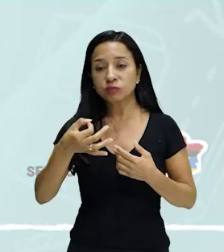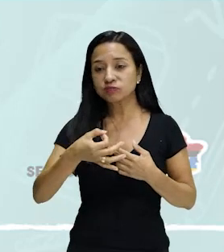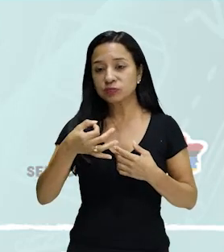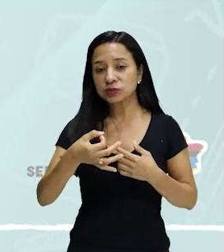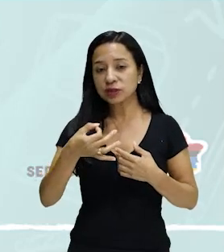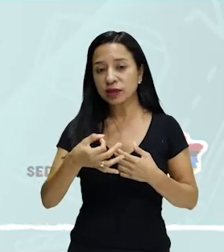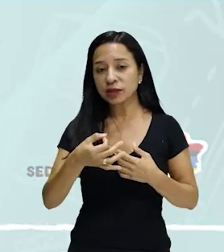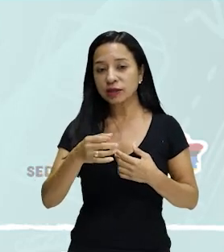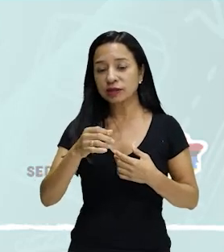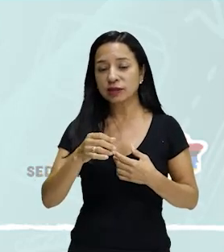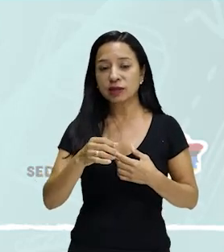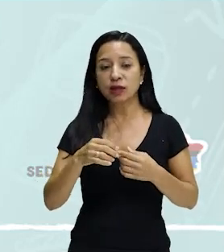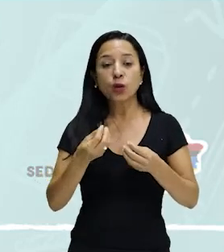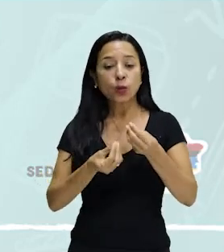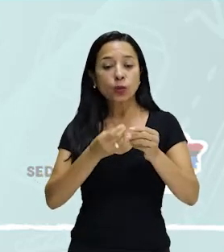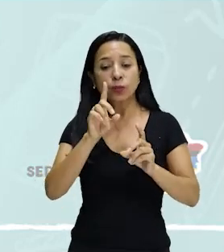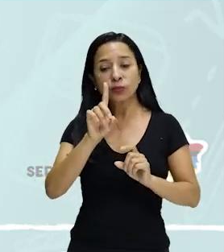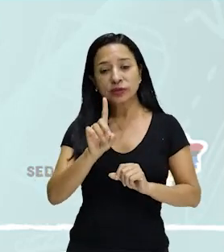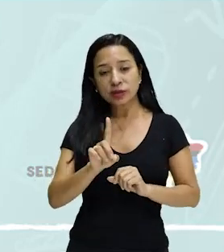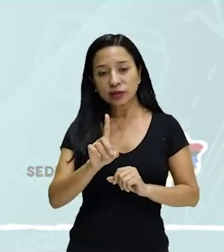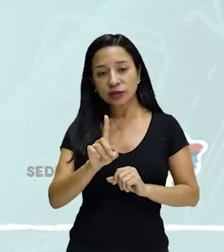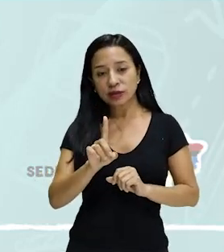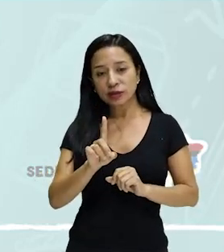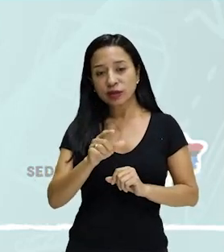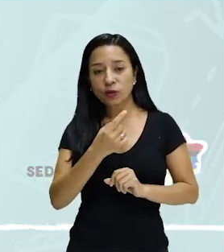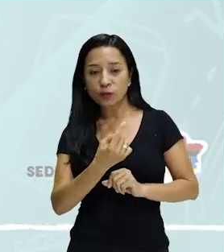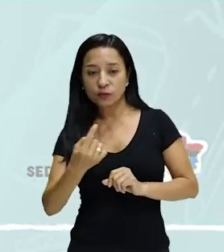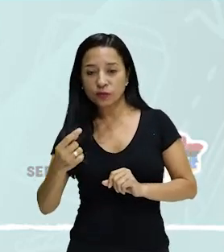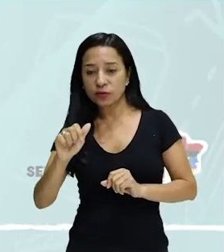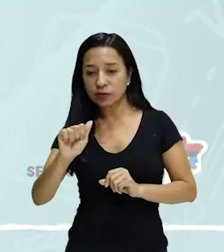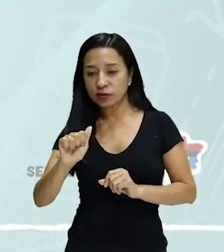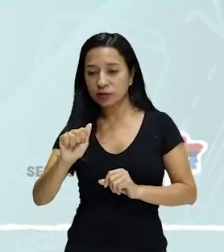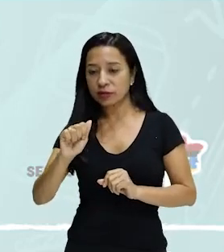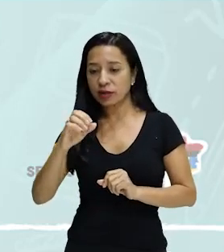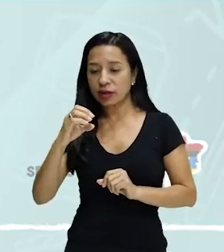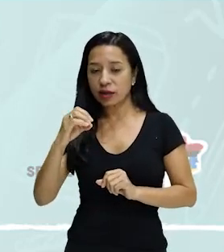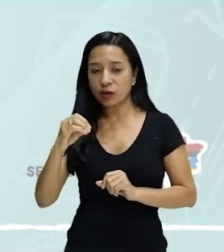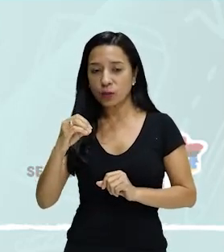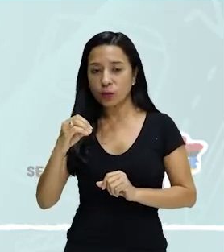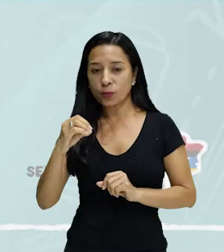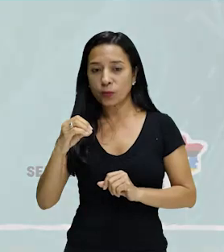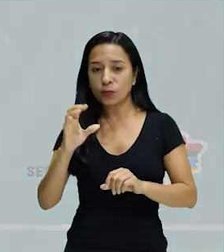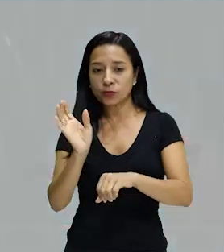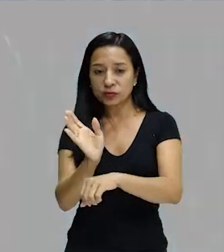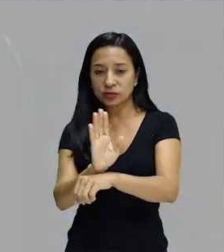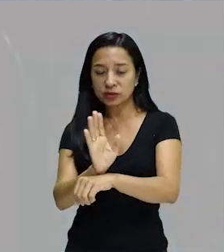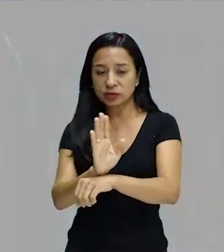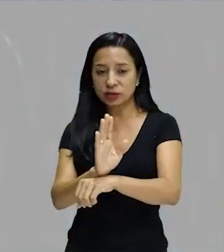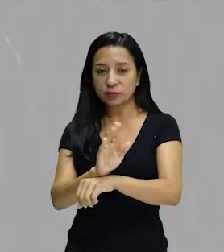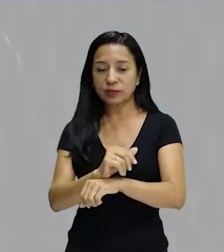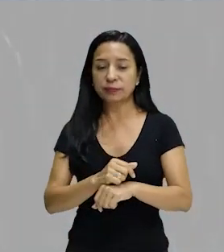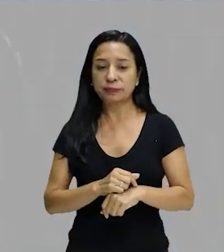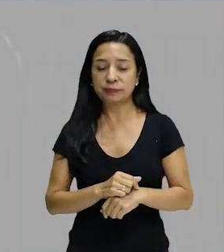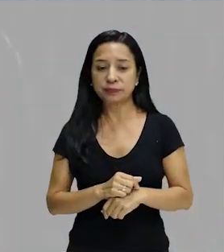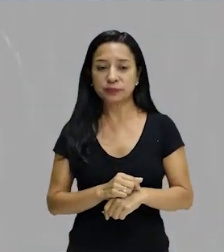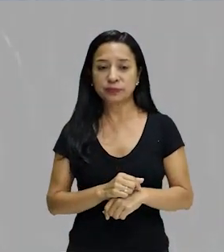ao cinema. Então, no cinema. Na linguagem coloquial, esses desvios acontecem. Por isso,